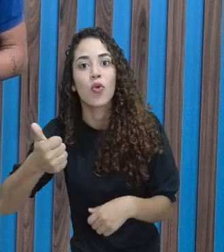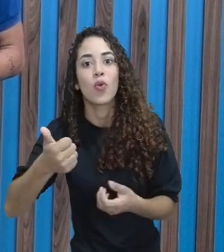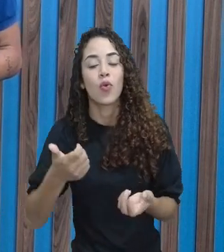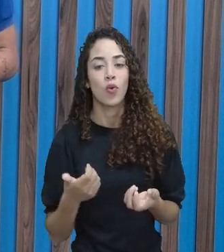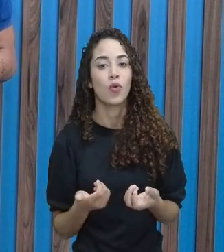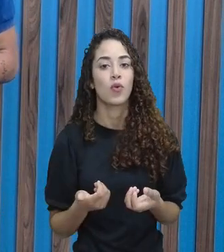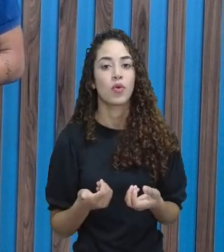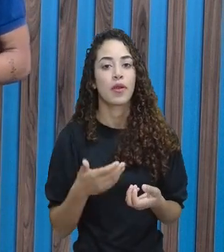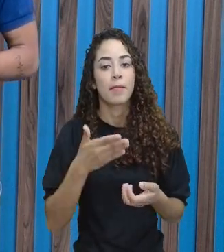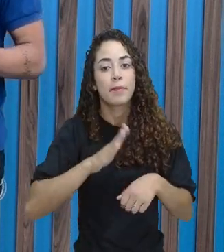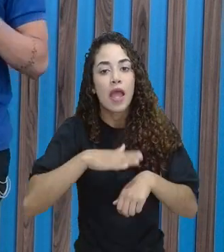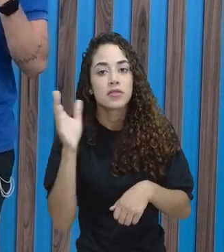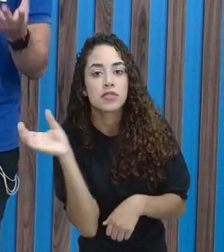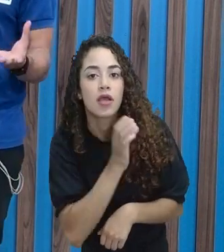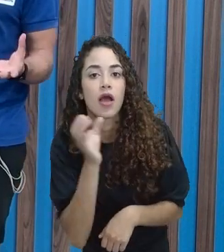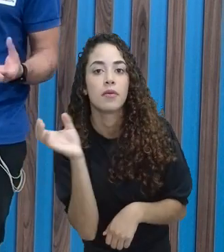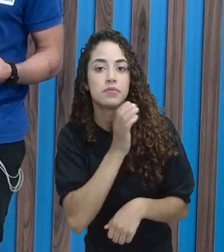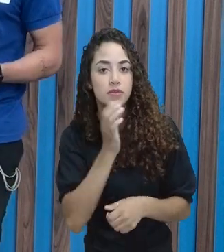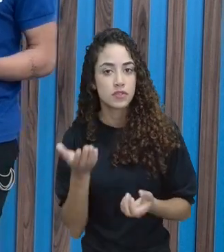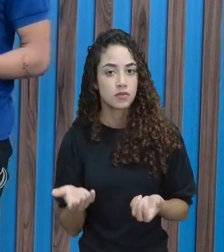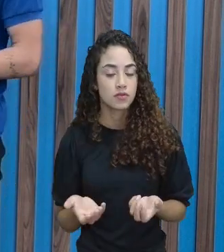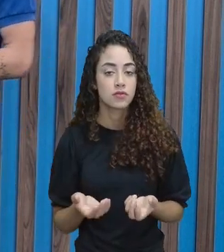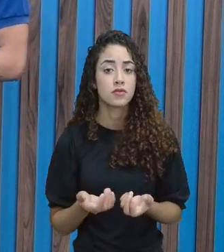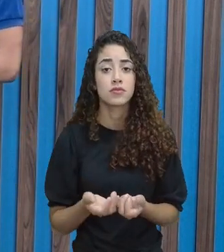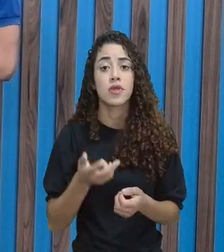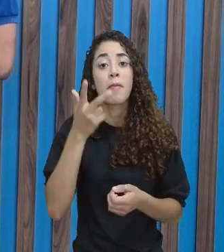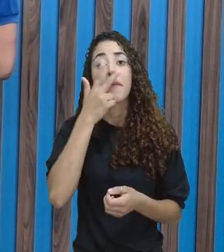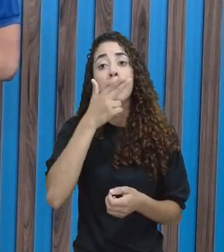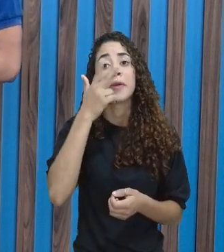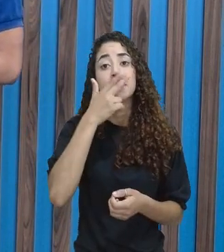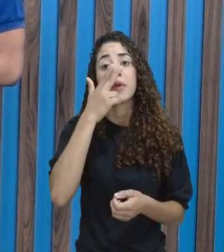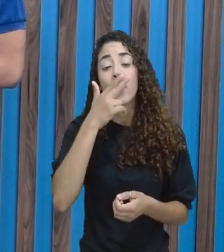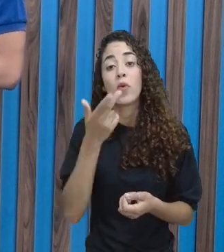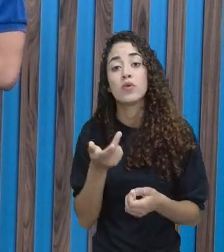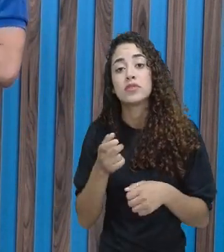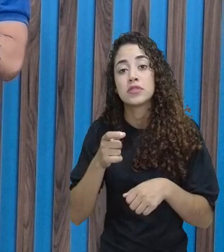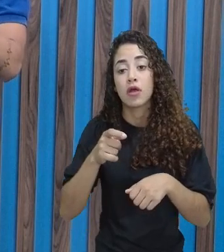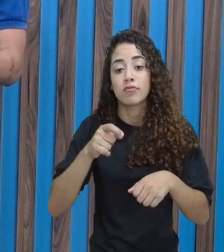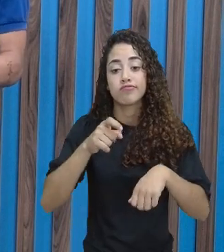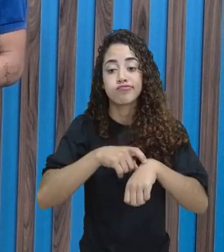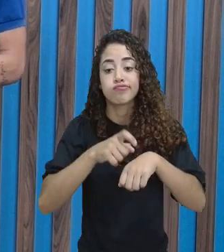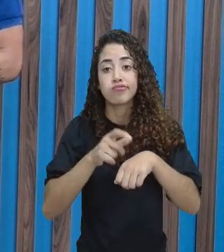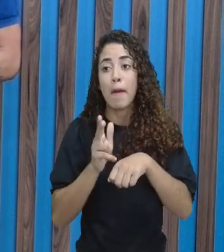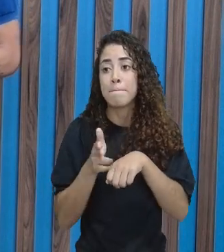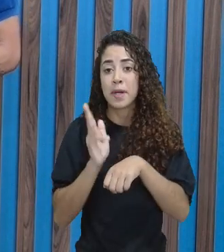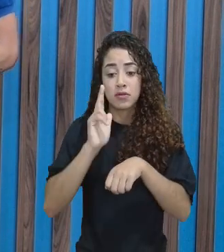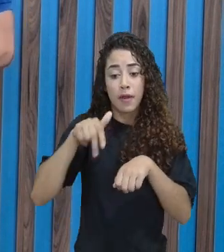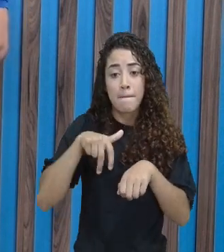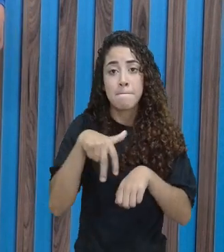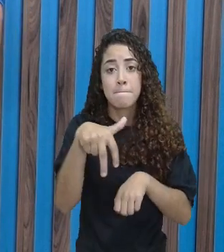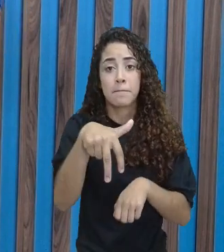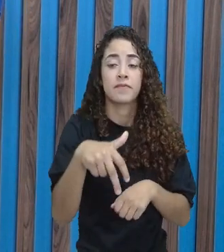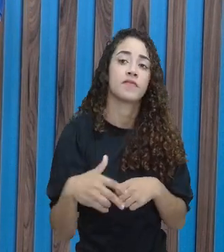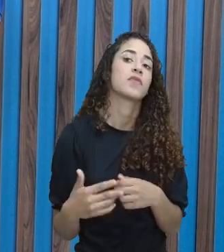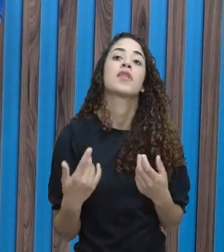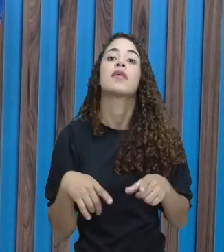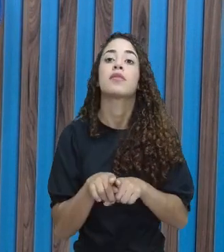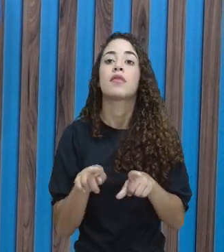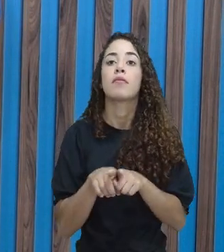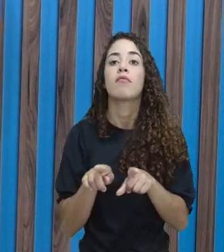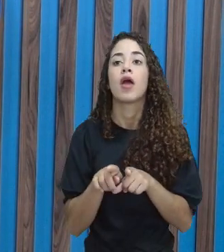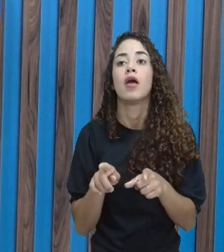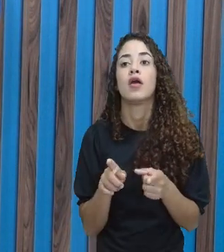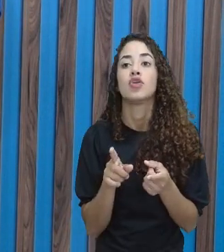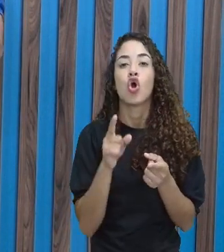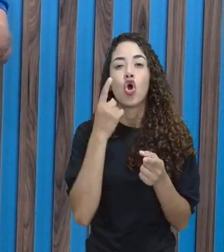pessoa. Então, mesma coisa no atletismo, né? E aí são características em comum. O de precisão,